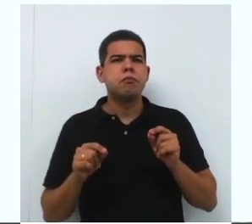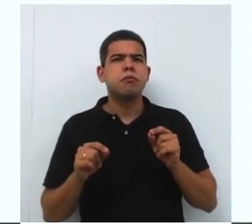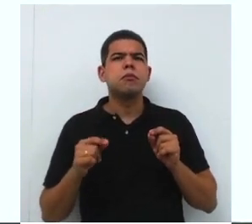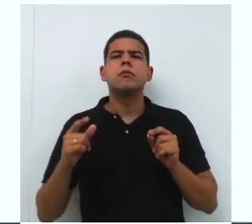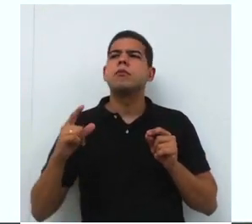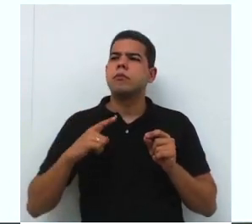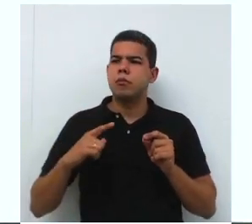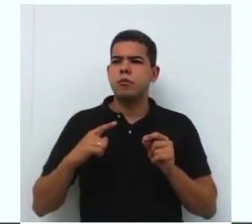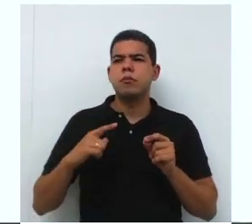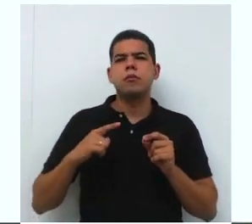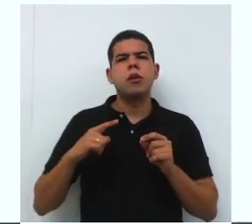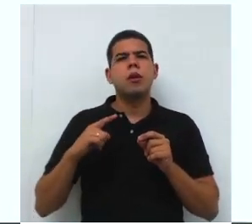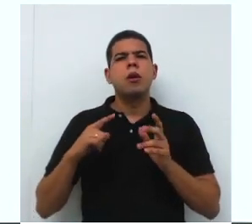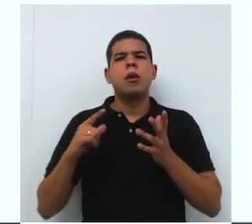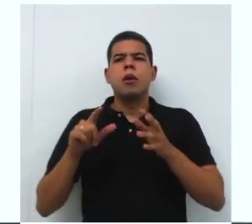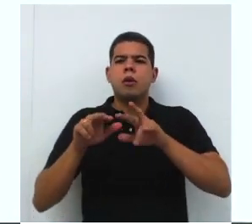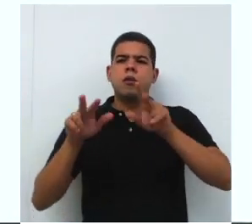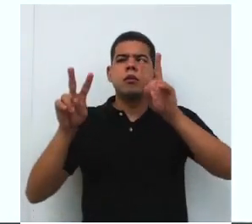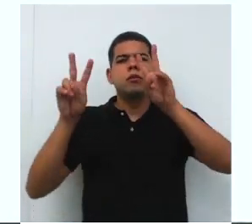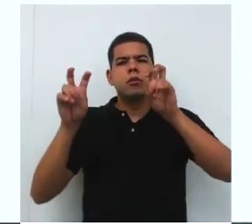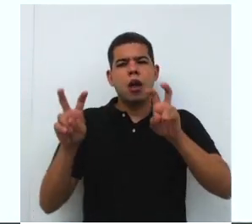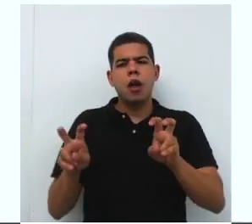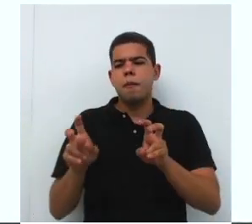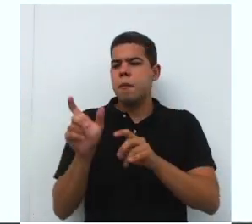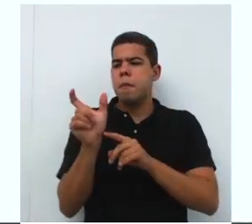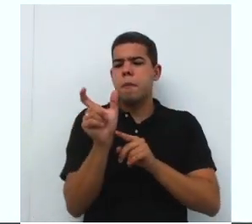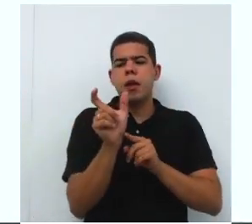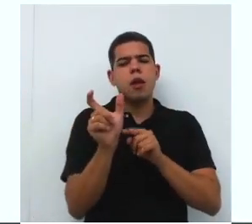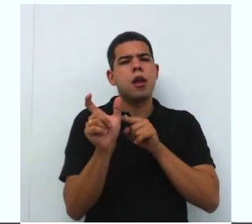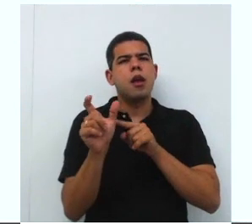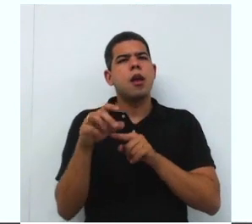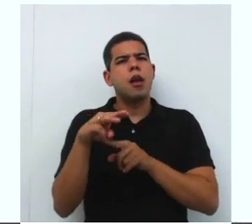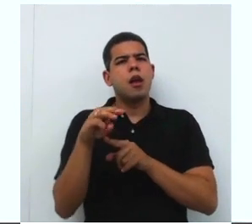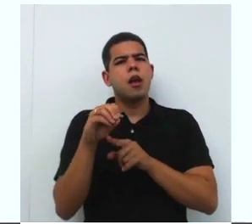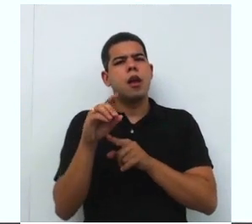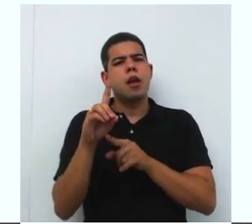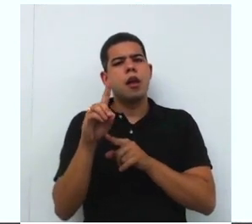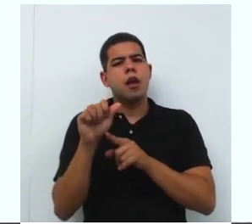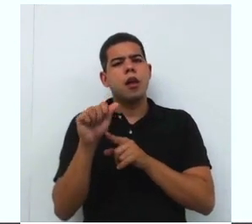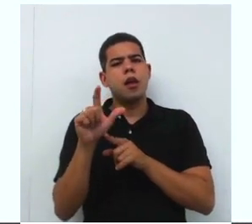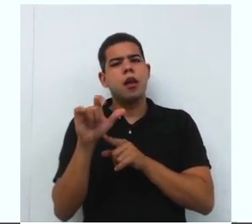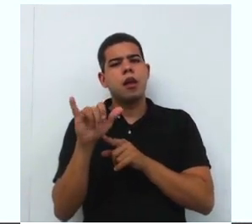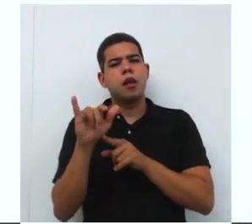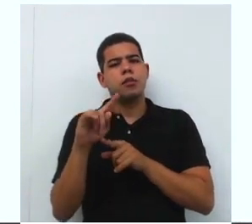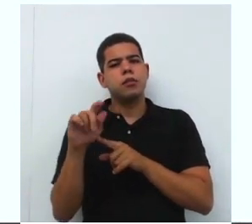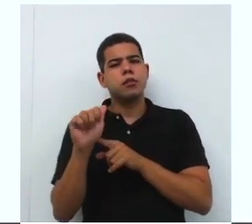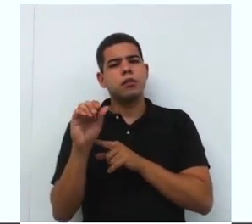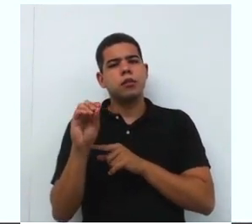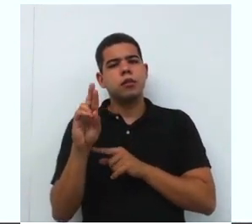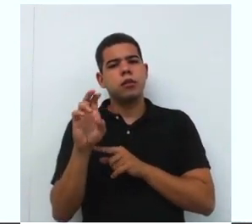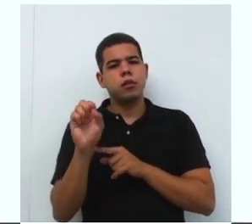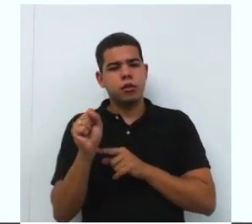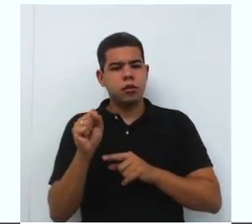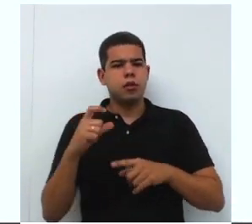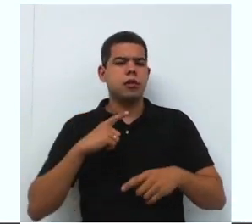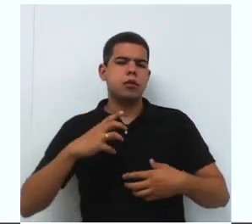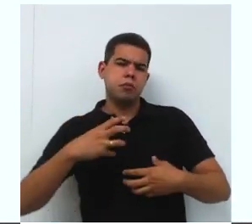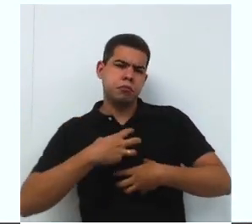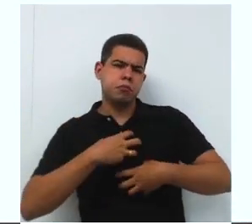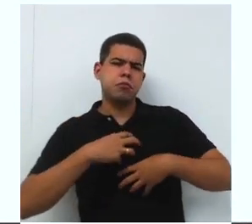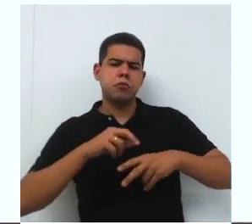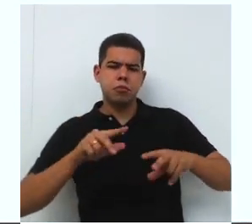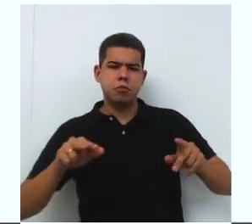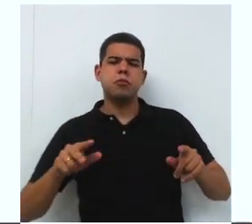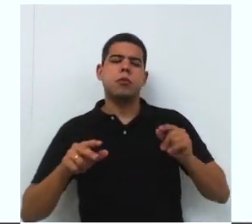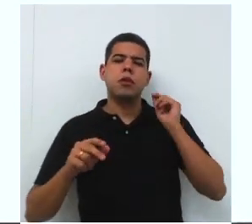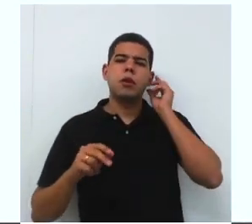esses gêneros que são modalizadores, o modo, o jeito, a conduta da